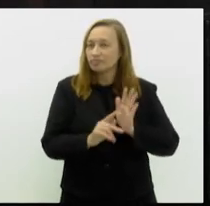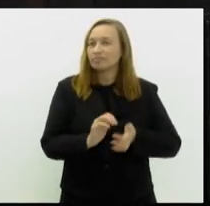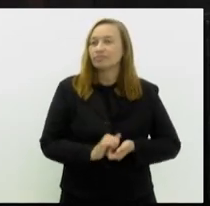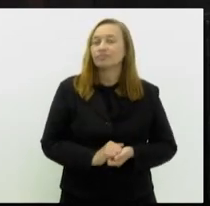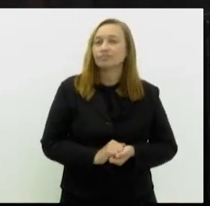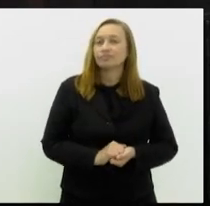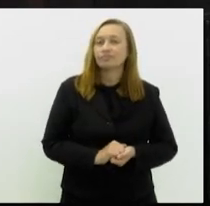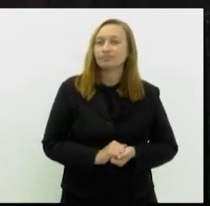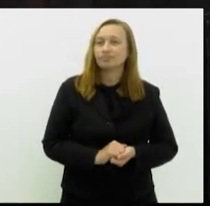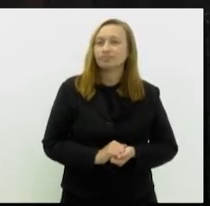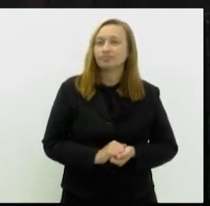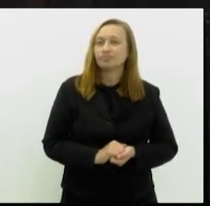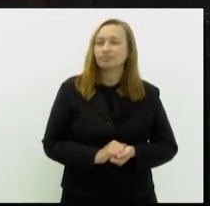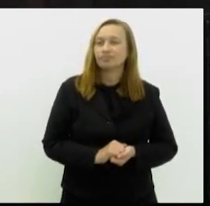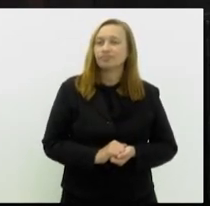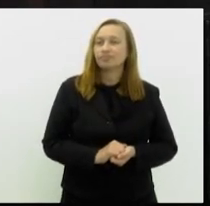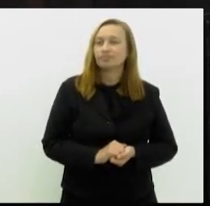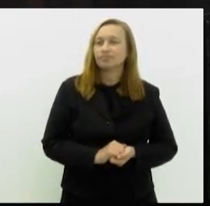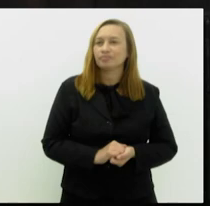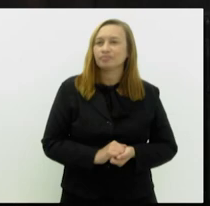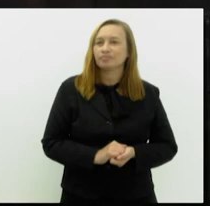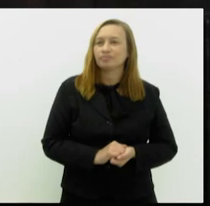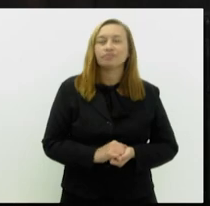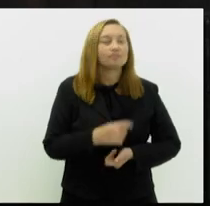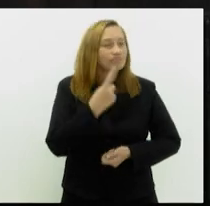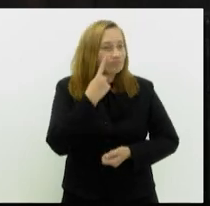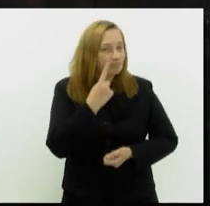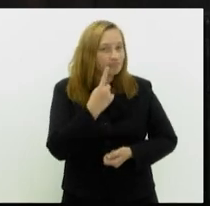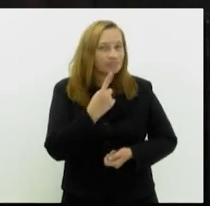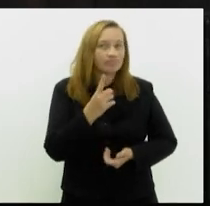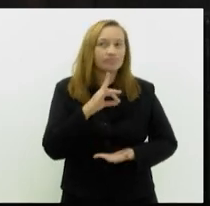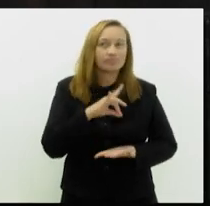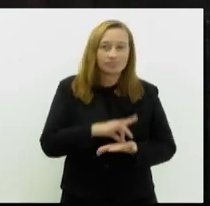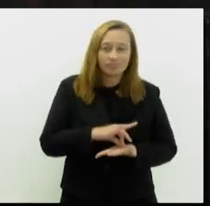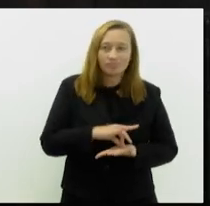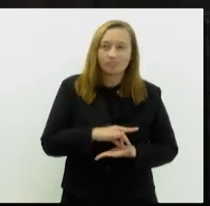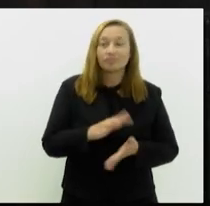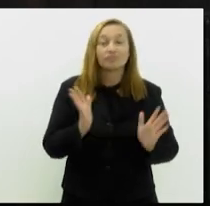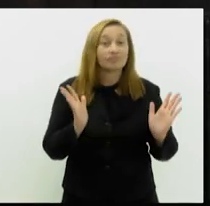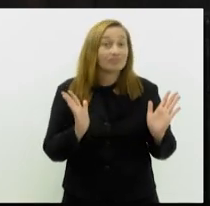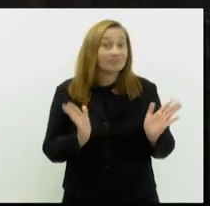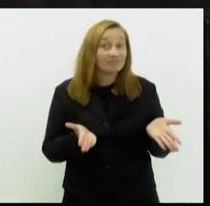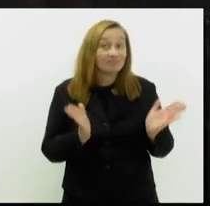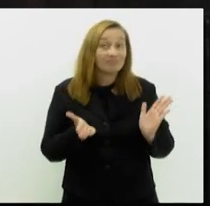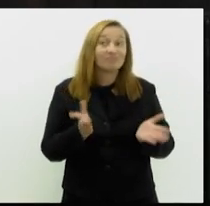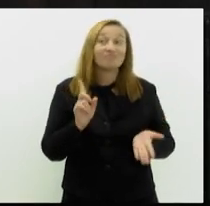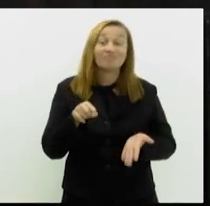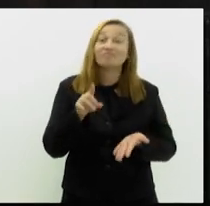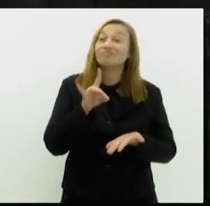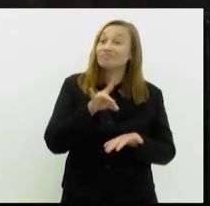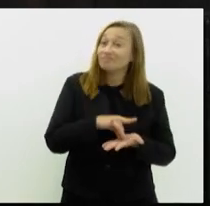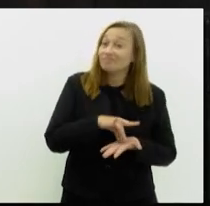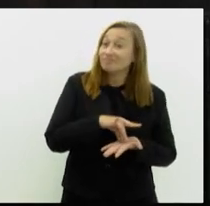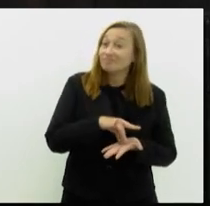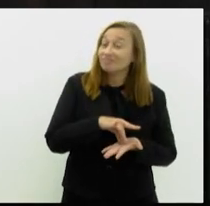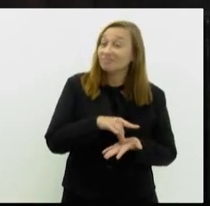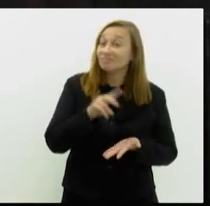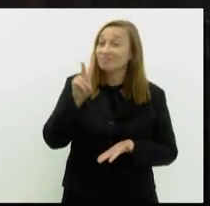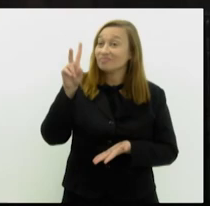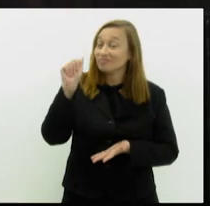aprova, sanciona e vê ela se tornar real. e agora é real as